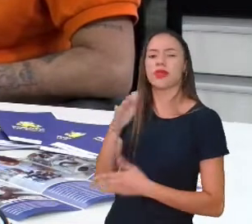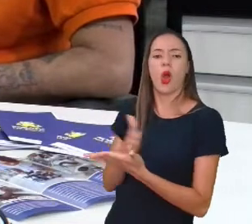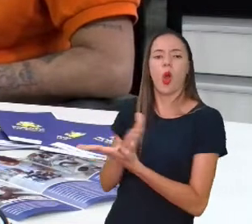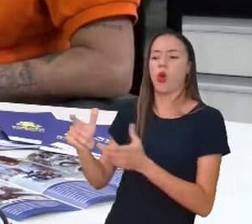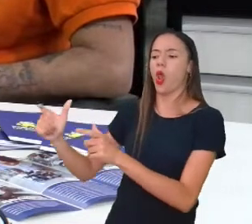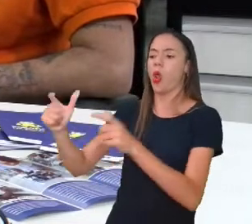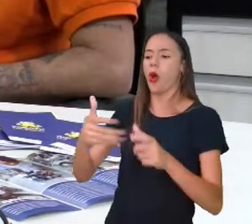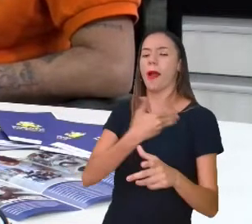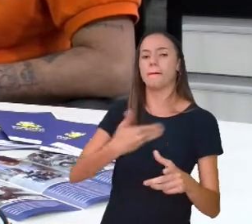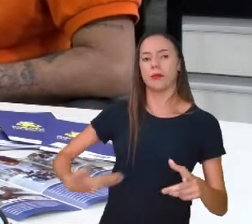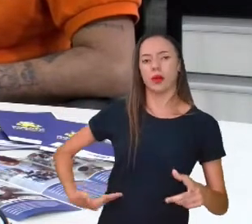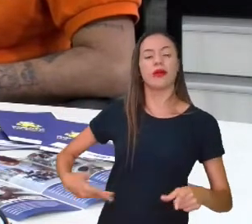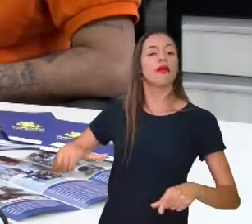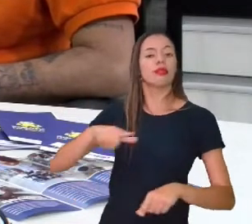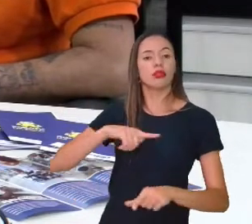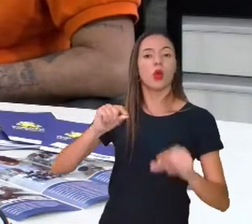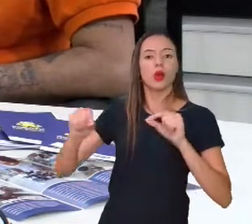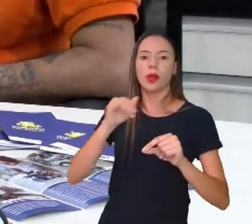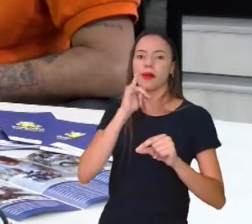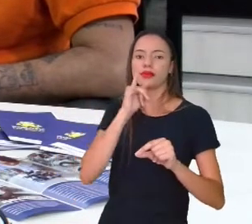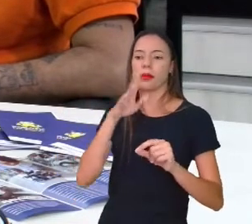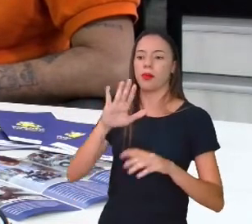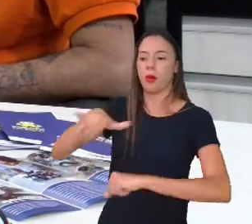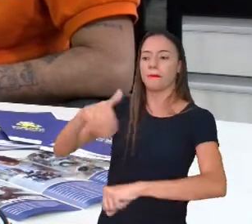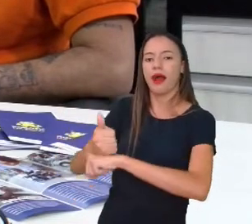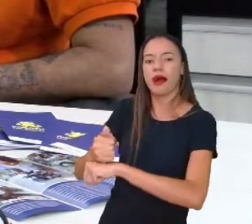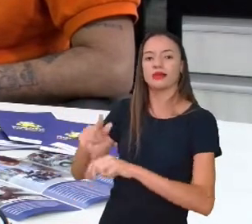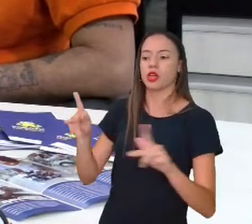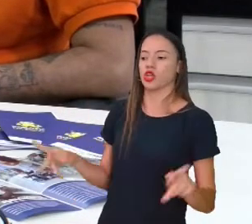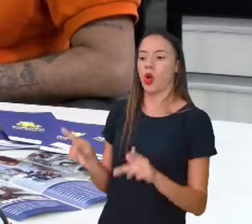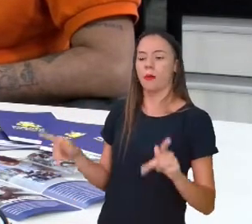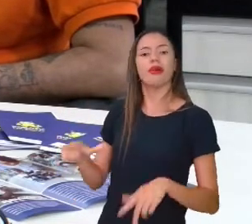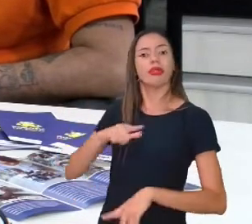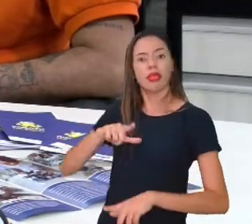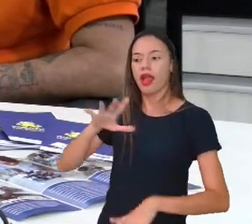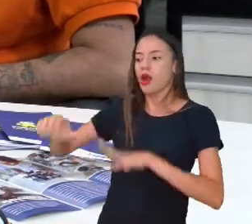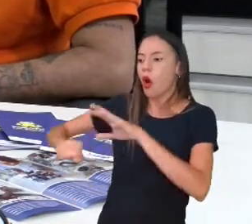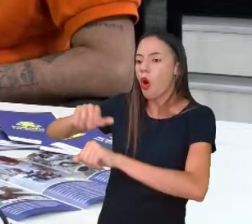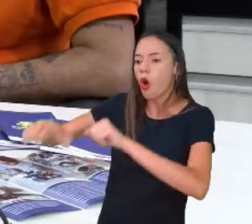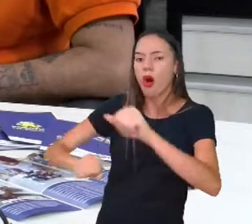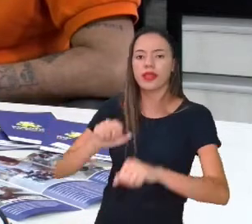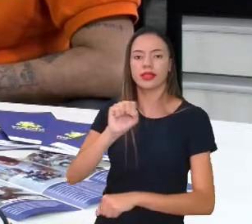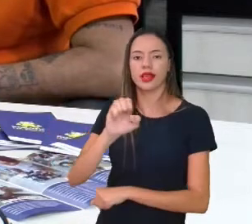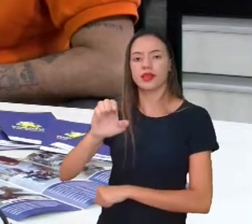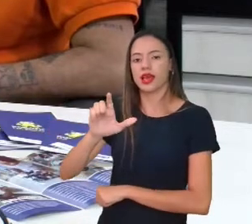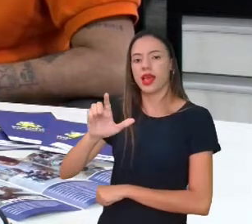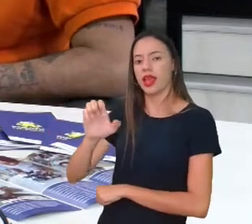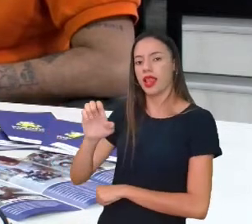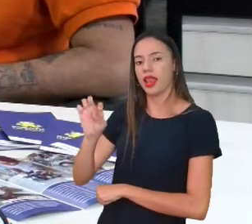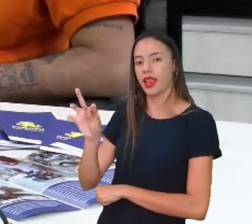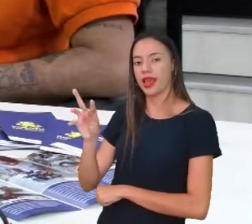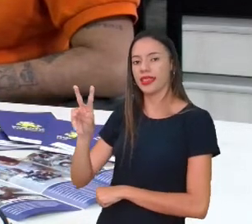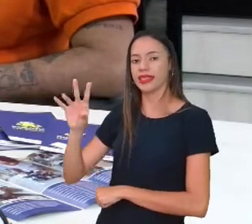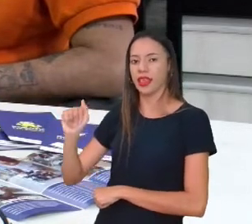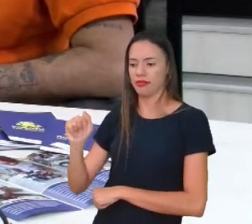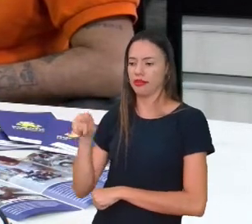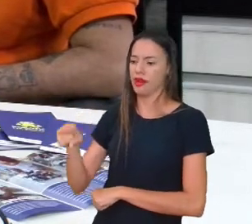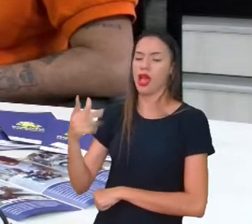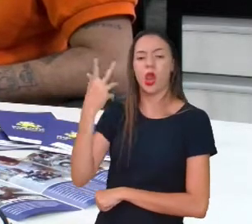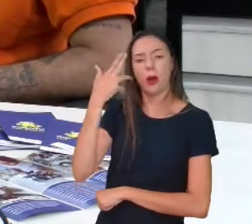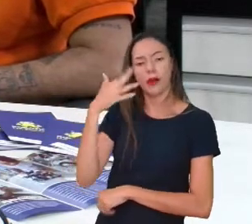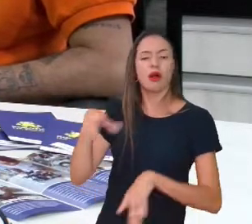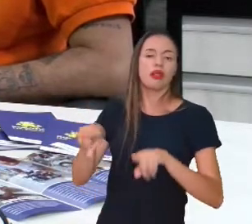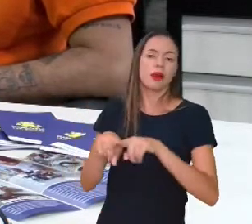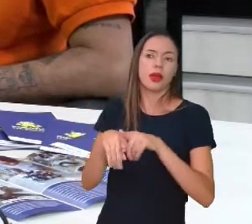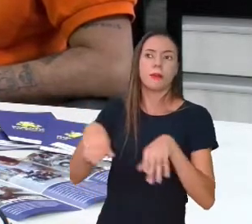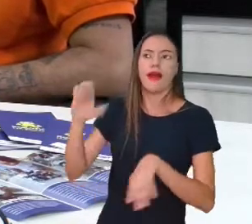gente vê aí a coleta seletiva, não é? Então, é normal e é mais fácil